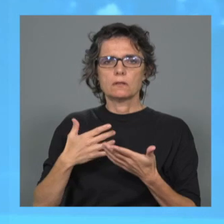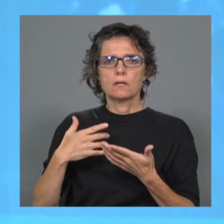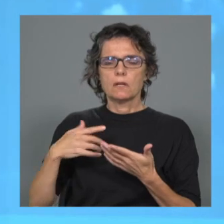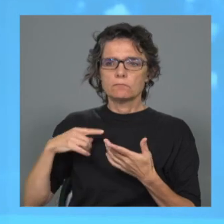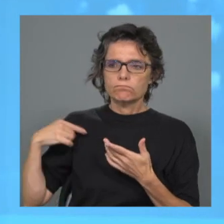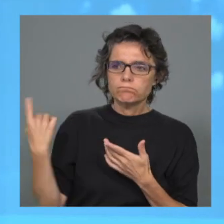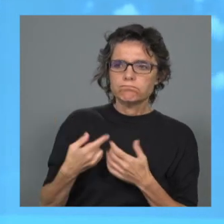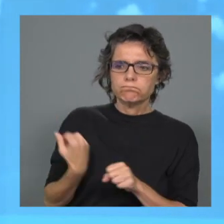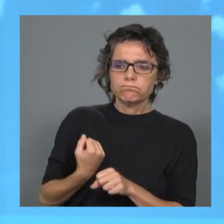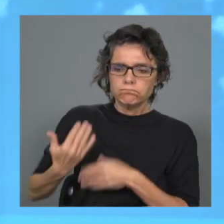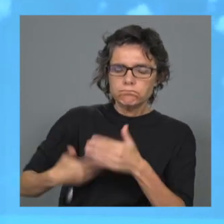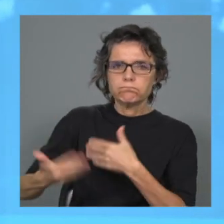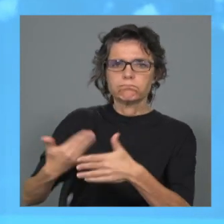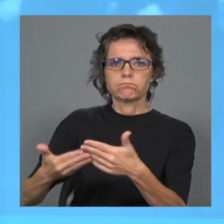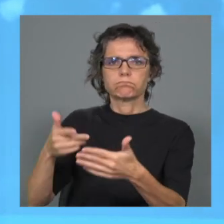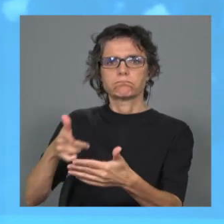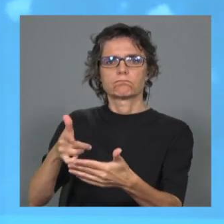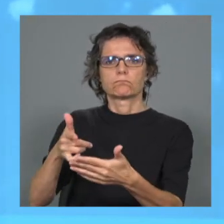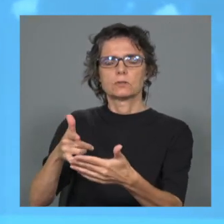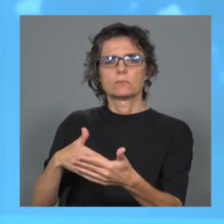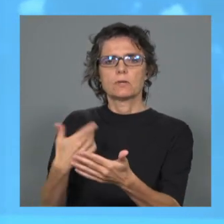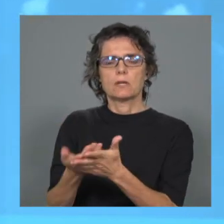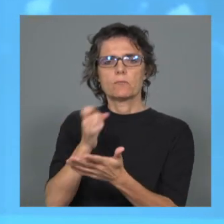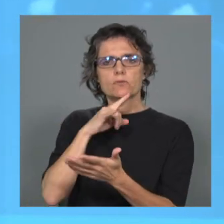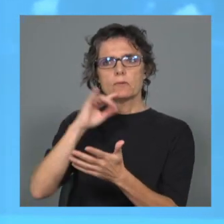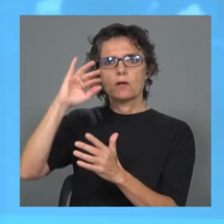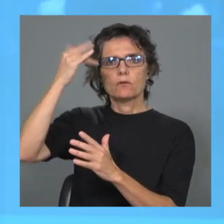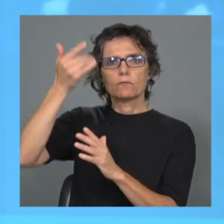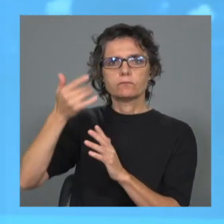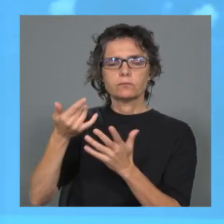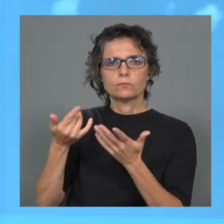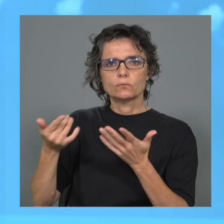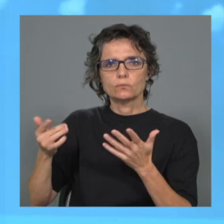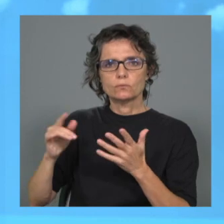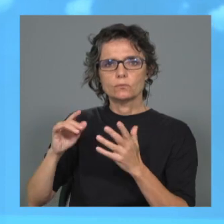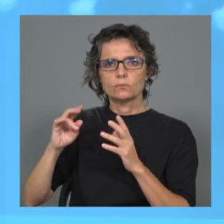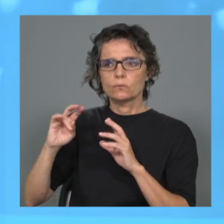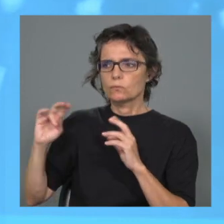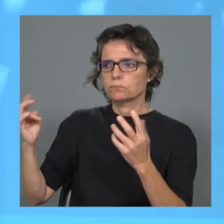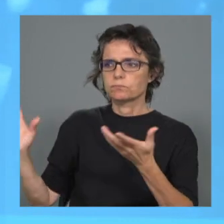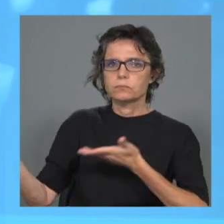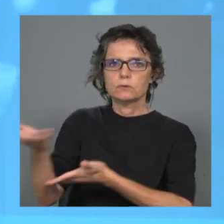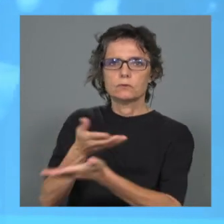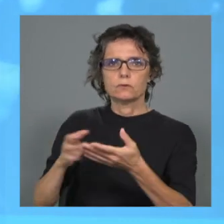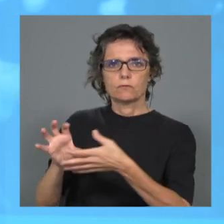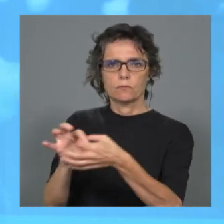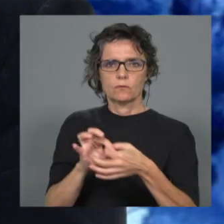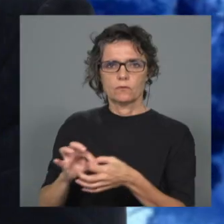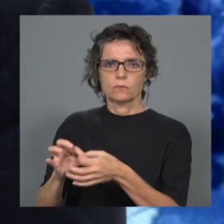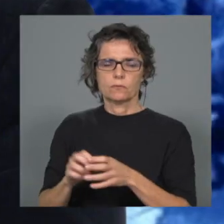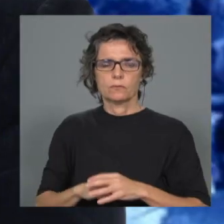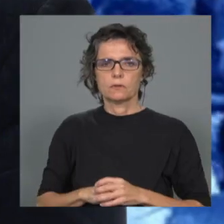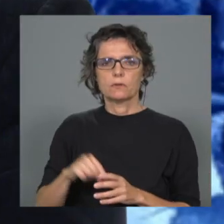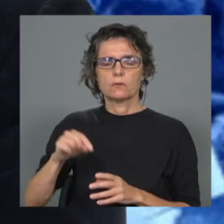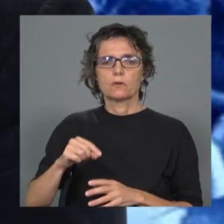de quem aposta na superação para poder servir os outros no seu próprio contexto. Esta tarde recebemos o diretor-geral